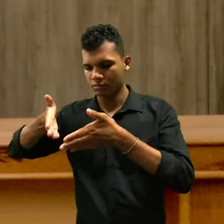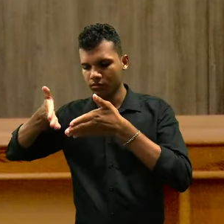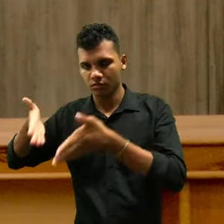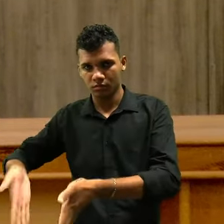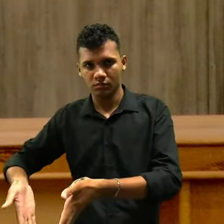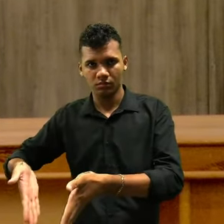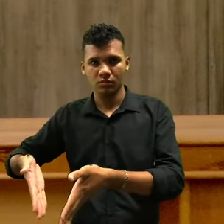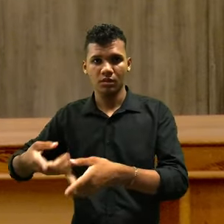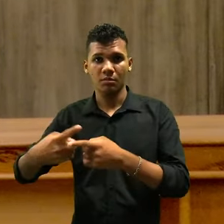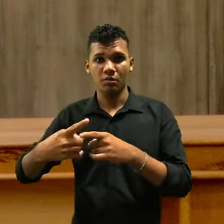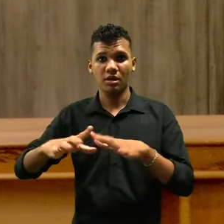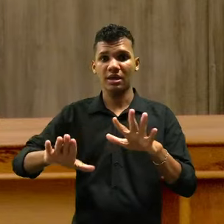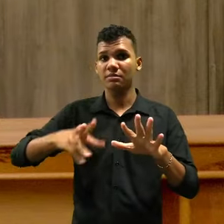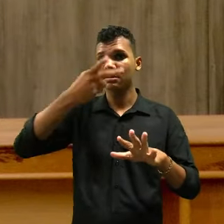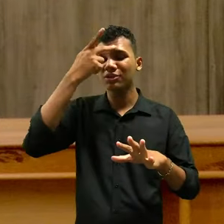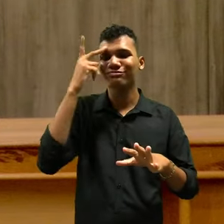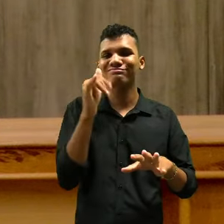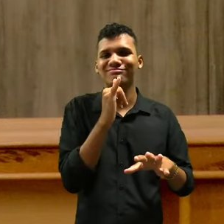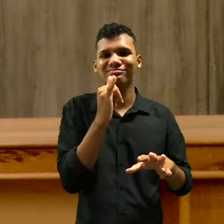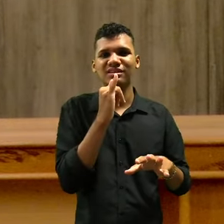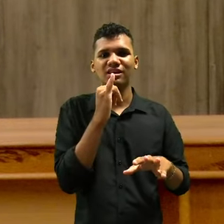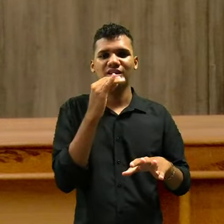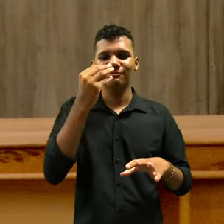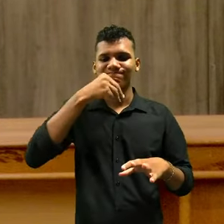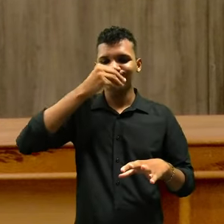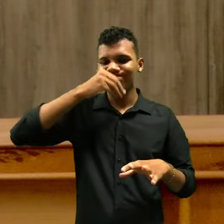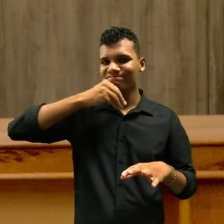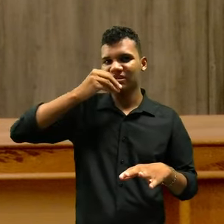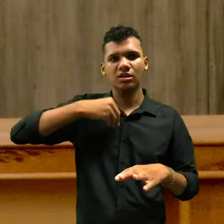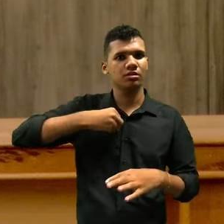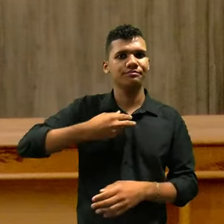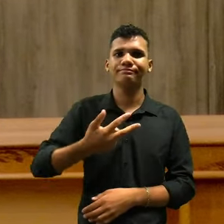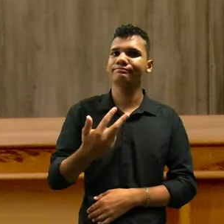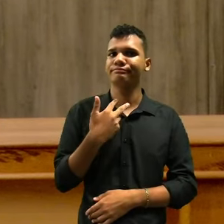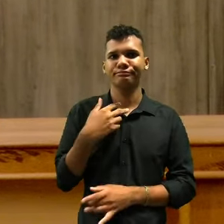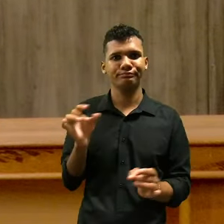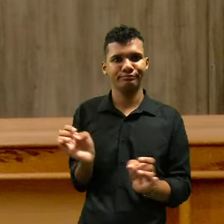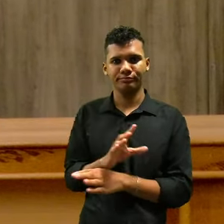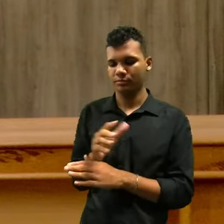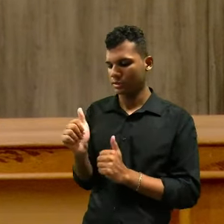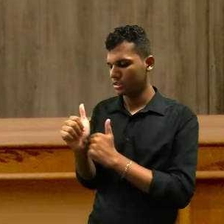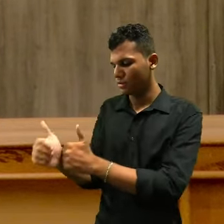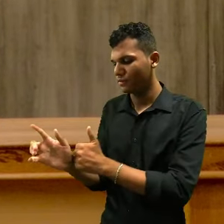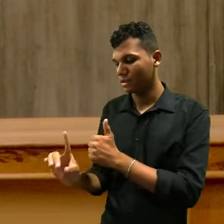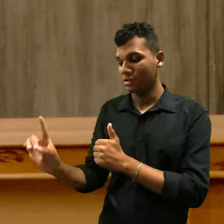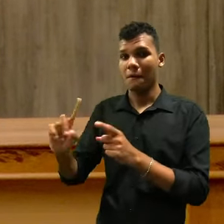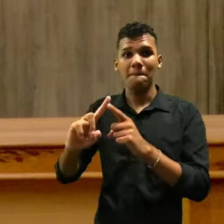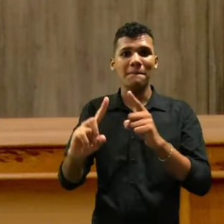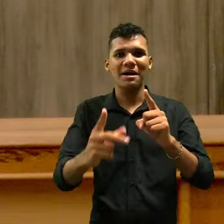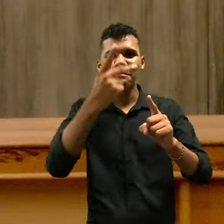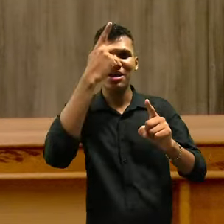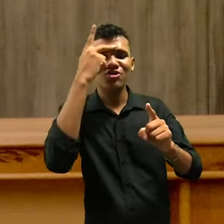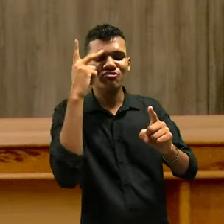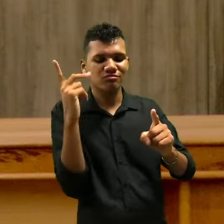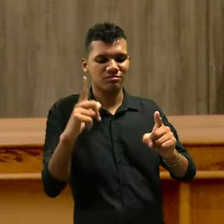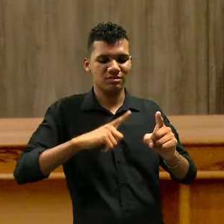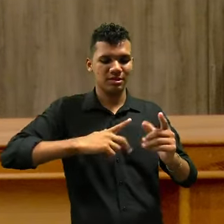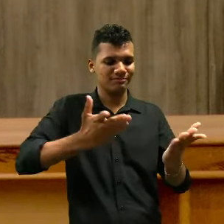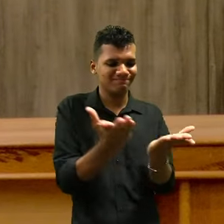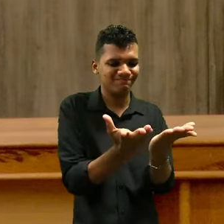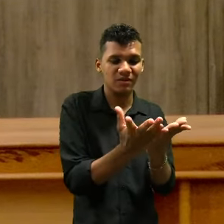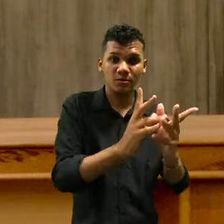quem é morto espiritual não está pronto para seguir o discipulado com Cristo agora quem é chamado para ser um crente de